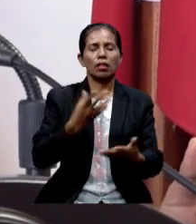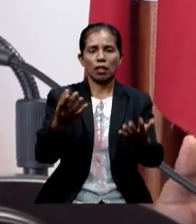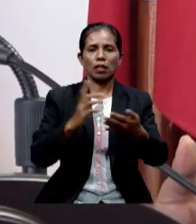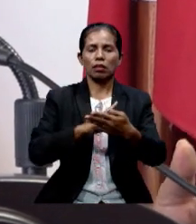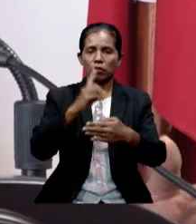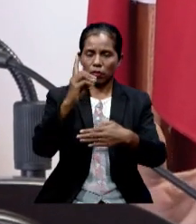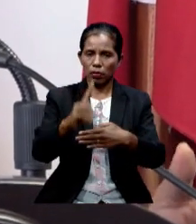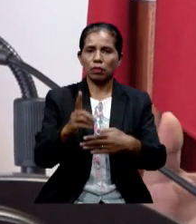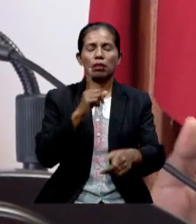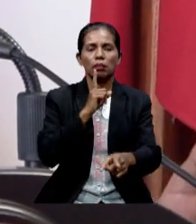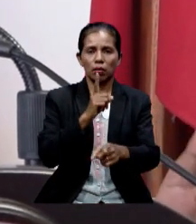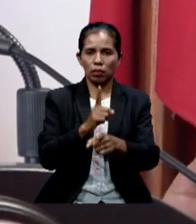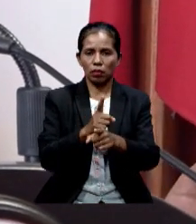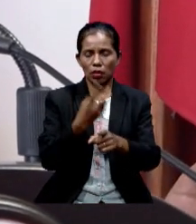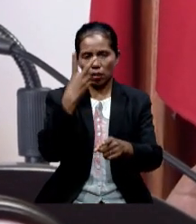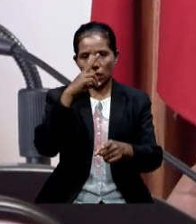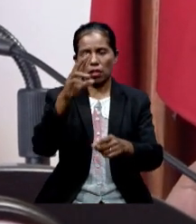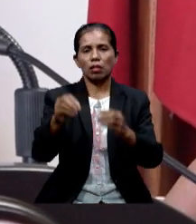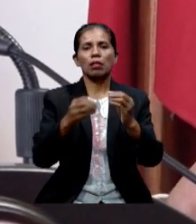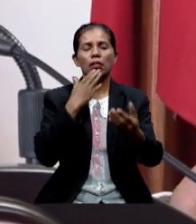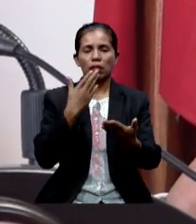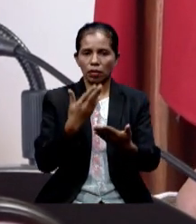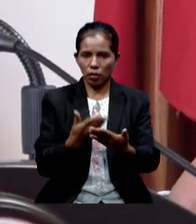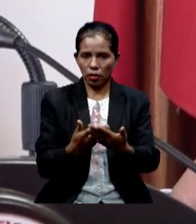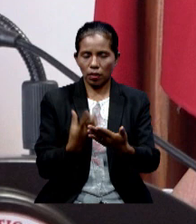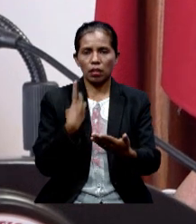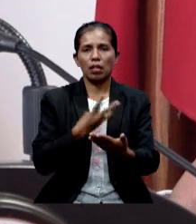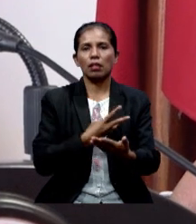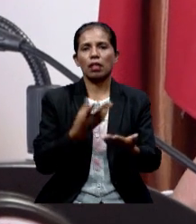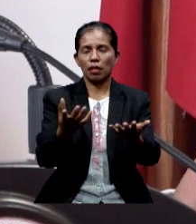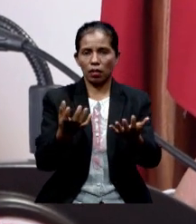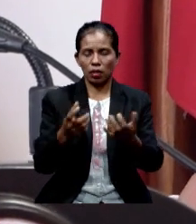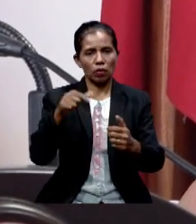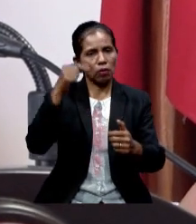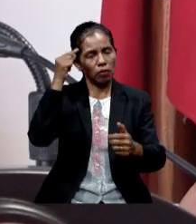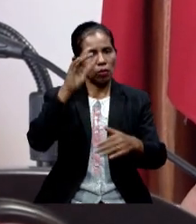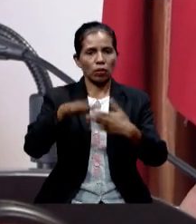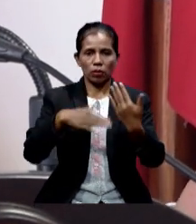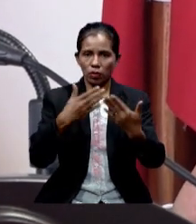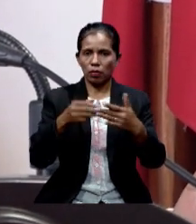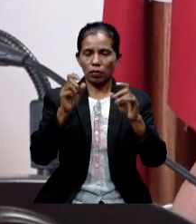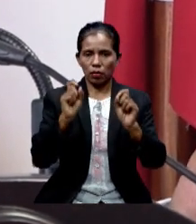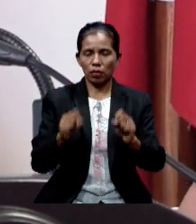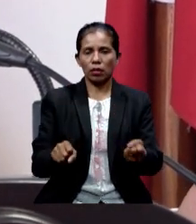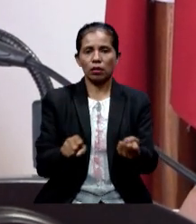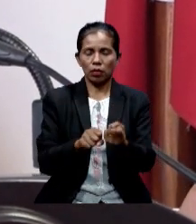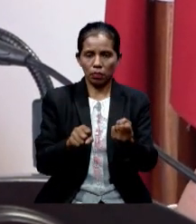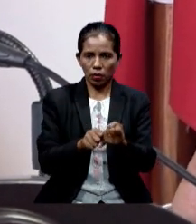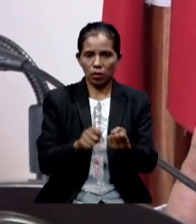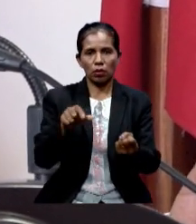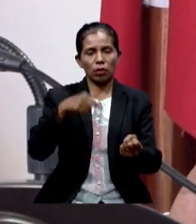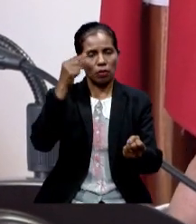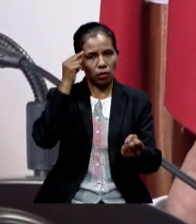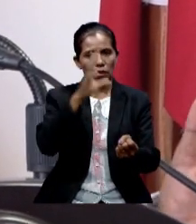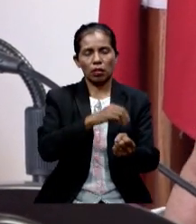bem integrado aproximação né bem integrado e ita karak governo toma que tem que a solidário do governo toma que tem